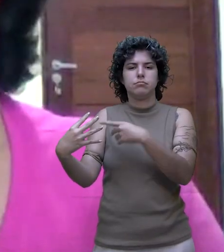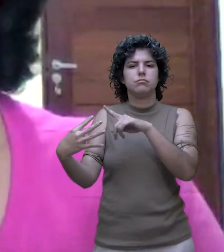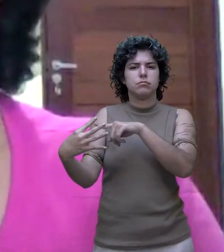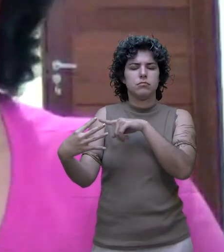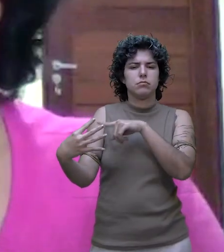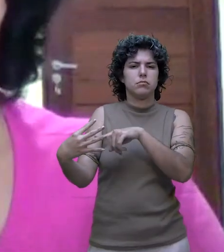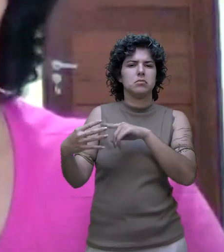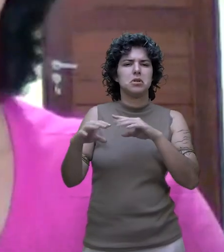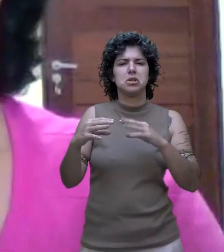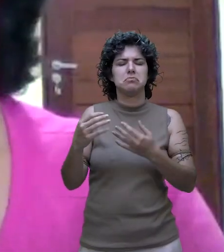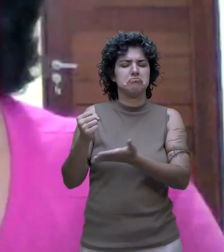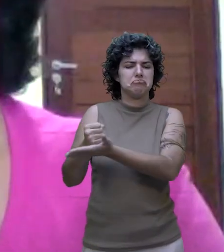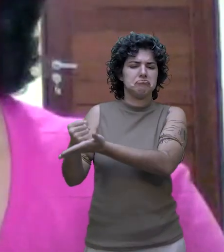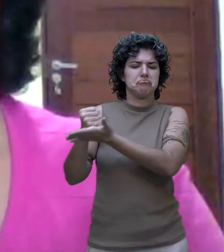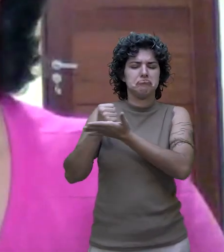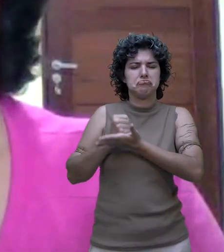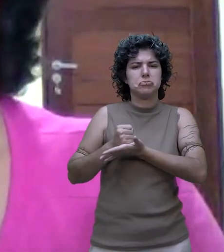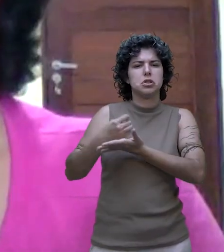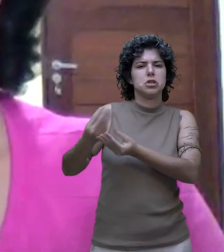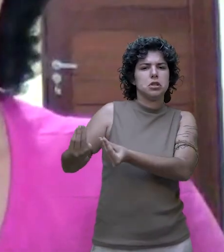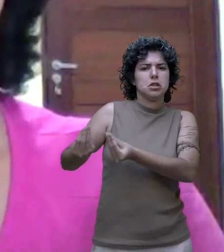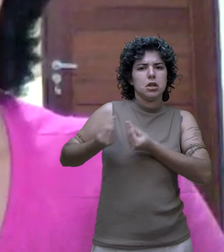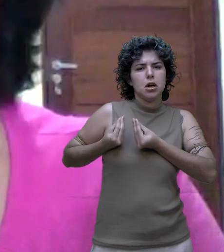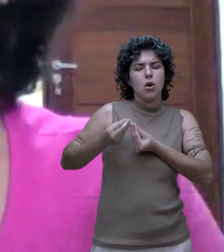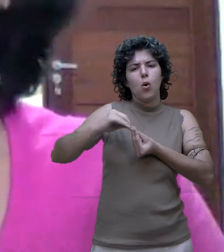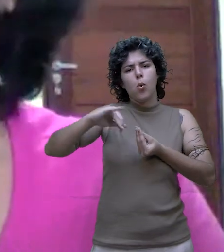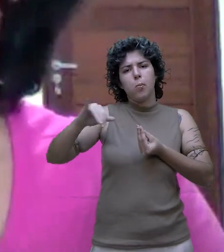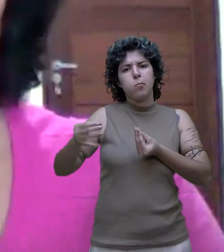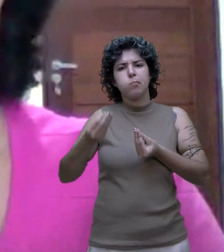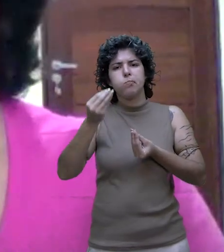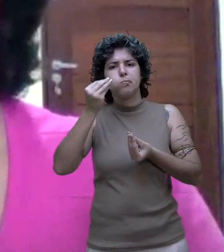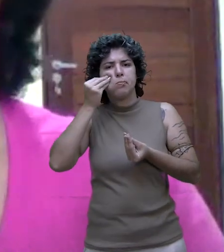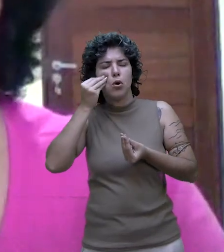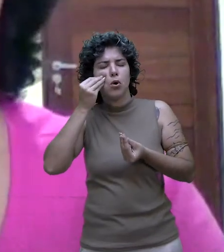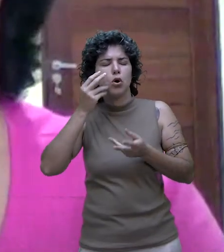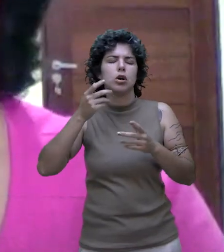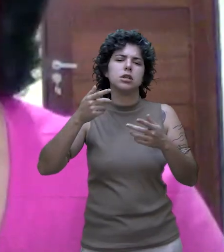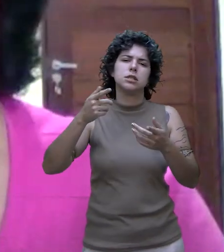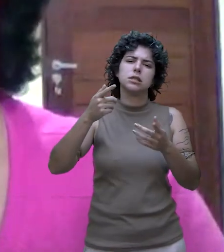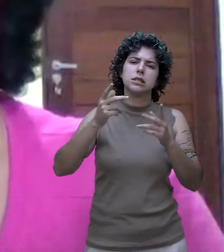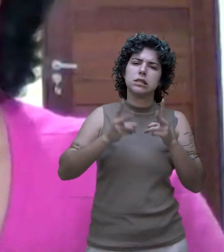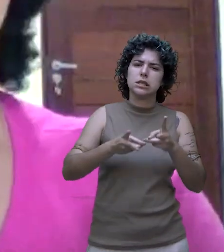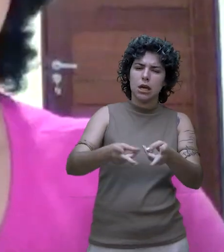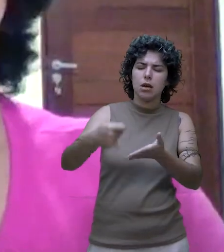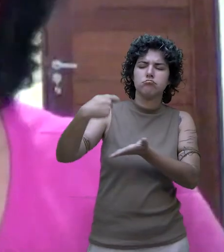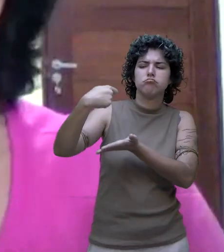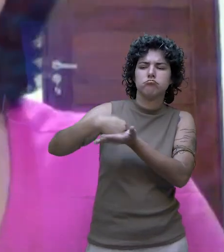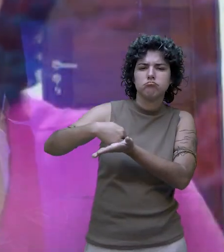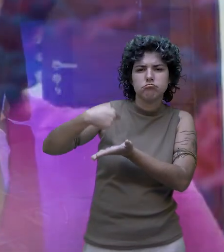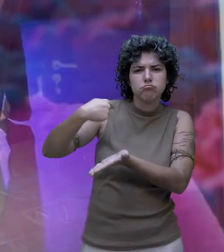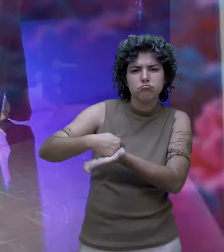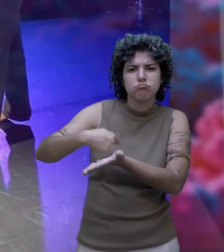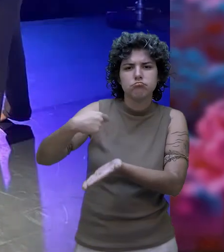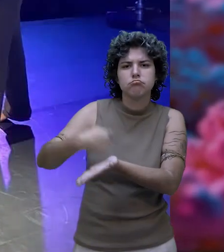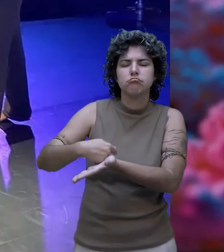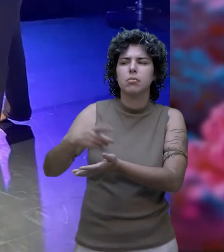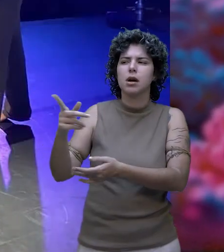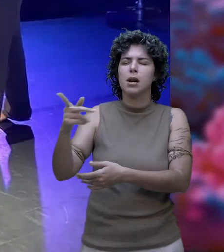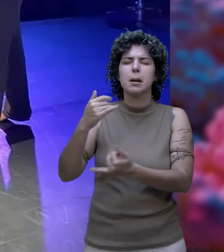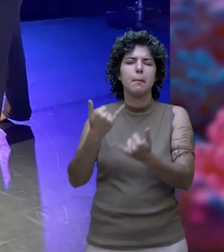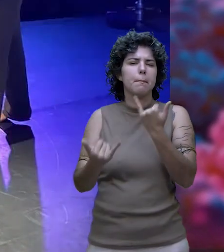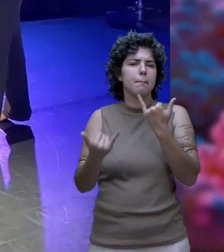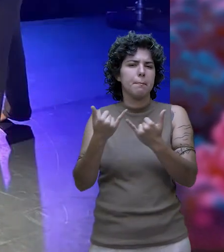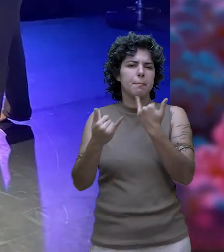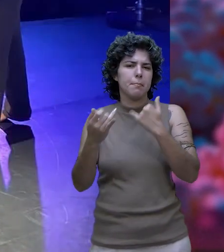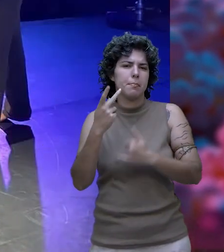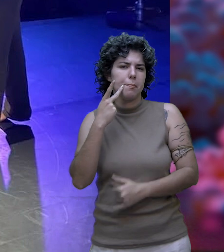ensinou, ele que me deu a oportunidade, ele que puxou minhas orelhas quando tinha que puxar, assim, ele foi um pai para mim,